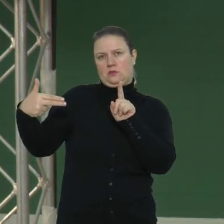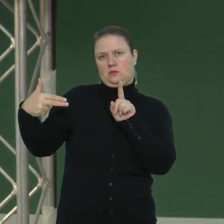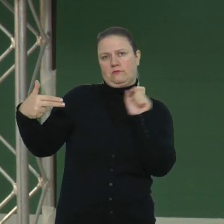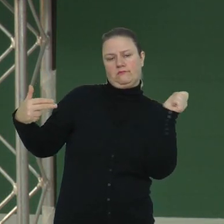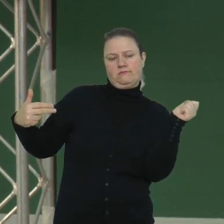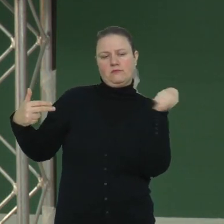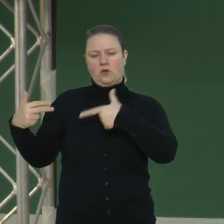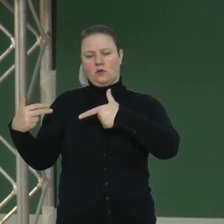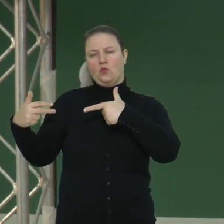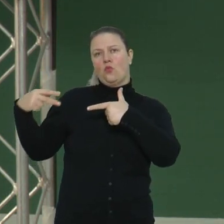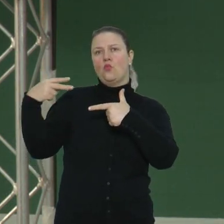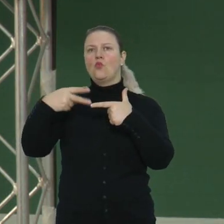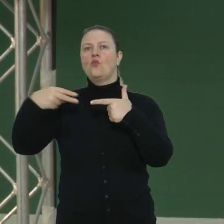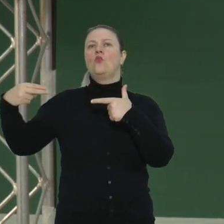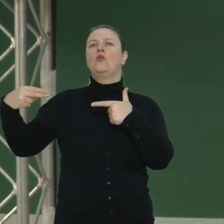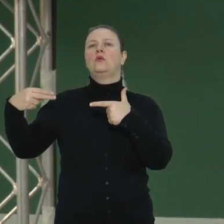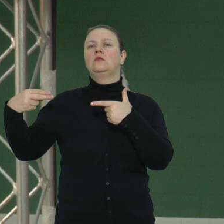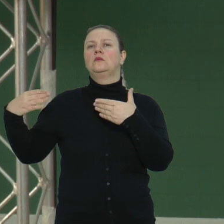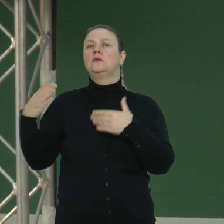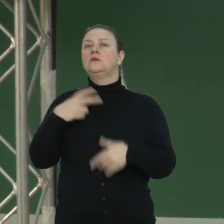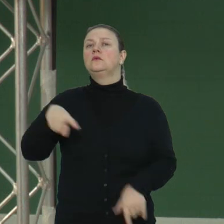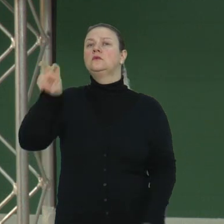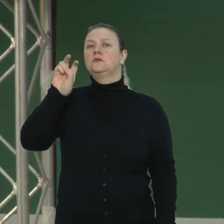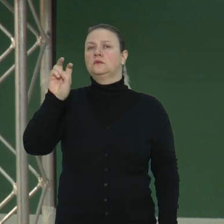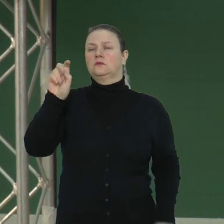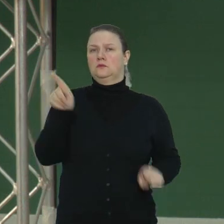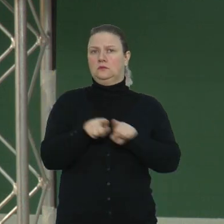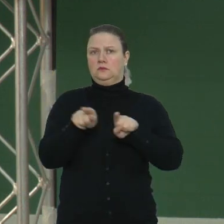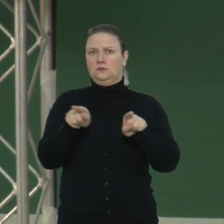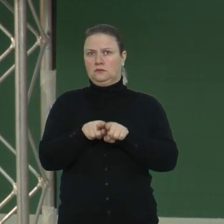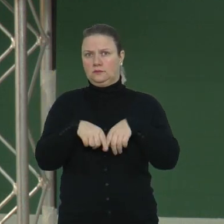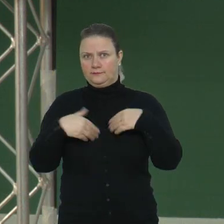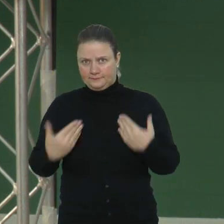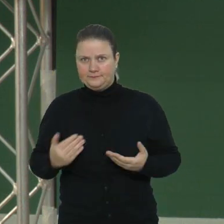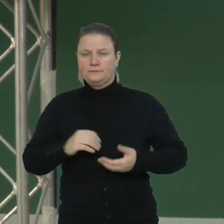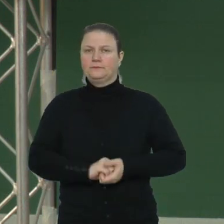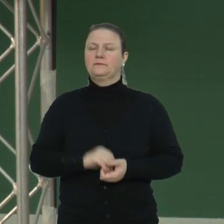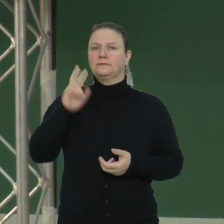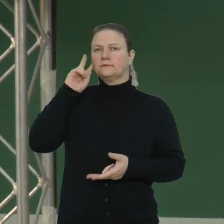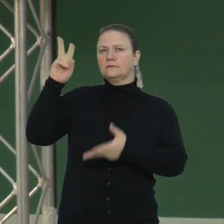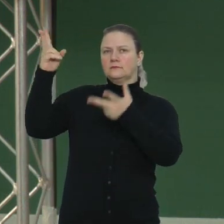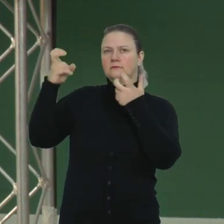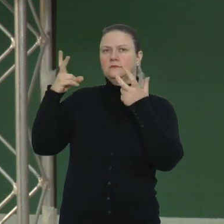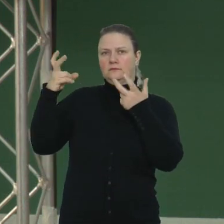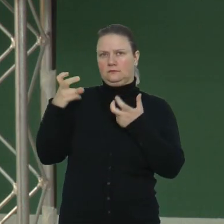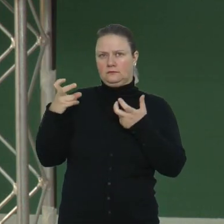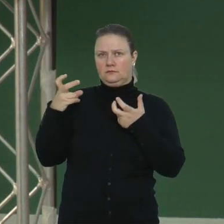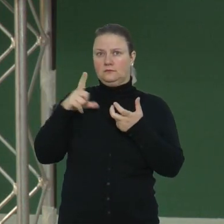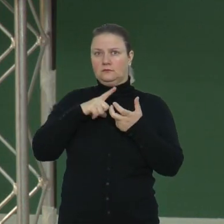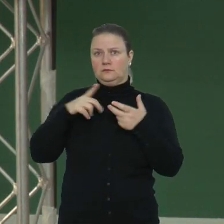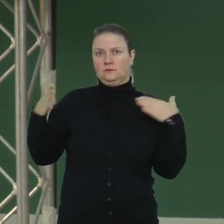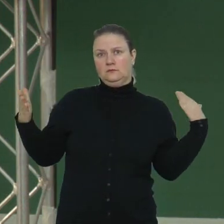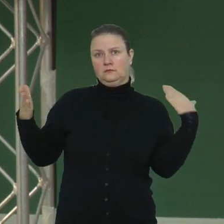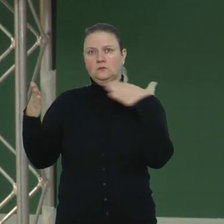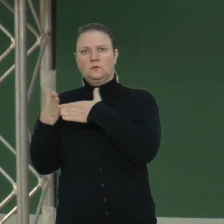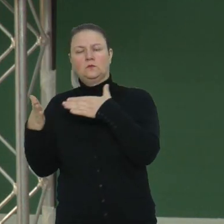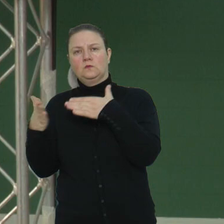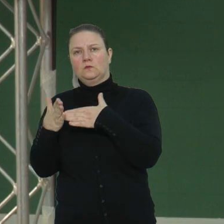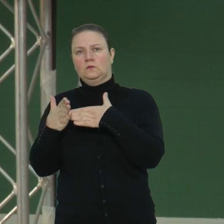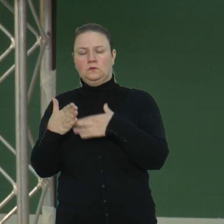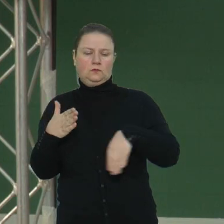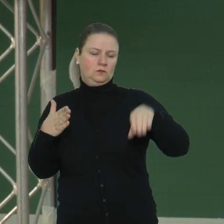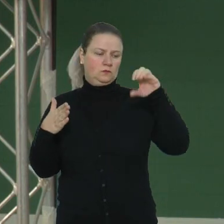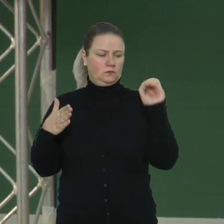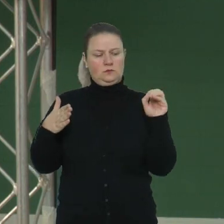5. Então, 5 também está entrando porque ele é menor ou igual. Então, percebo que tem uma limitação entre o quê? Entre o